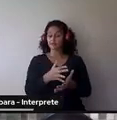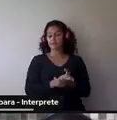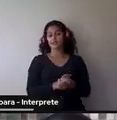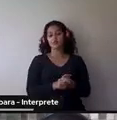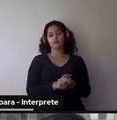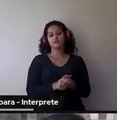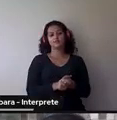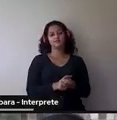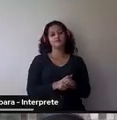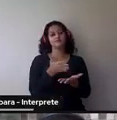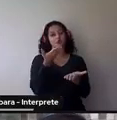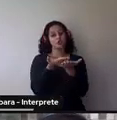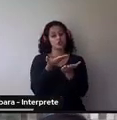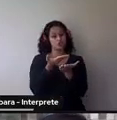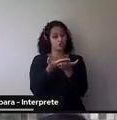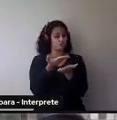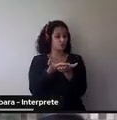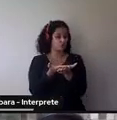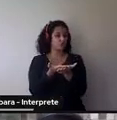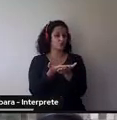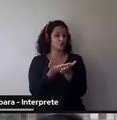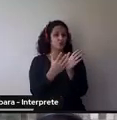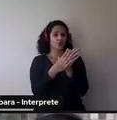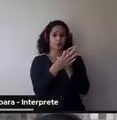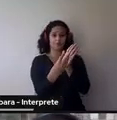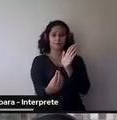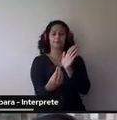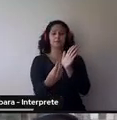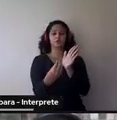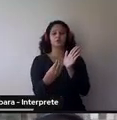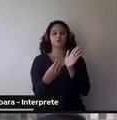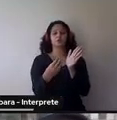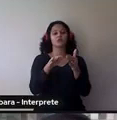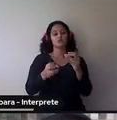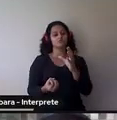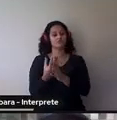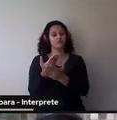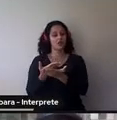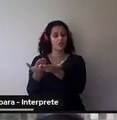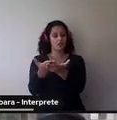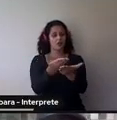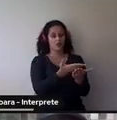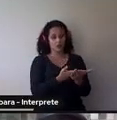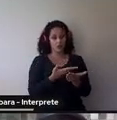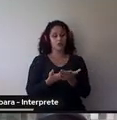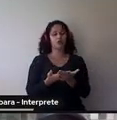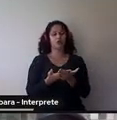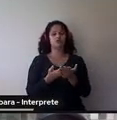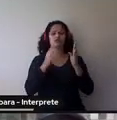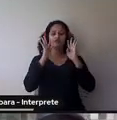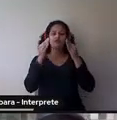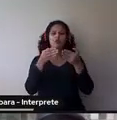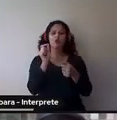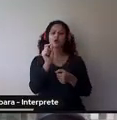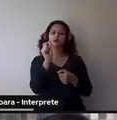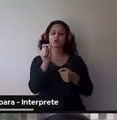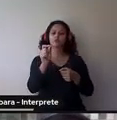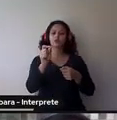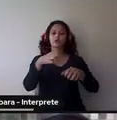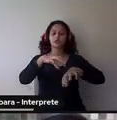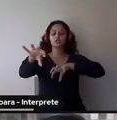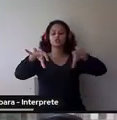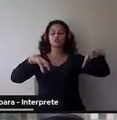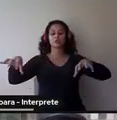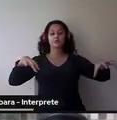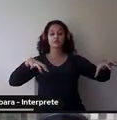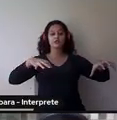o estudo, no caso da modelagem ecológica, ela se atém à distribuição de áreas, no caso, de